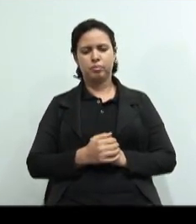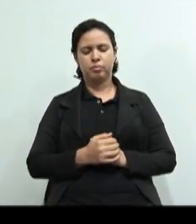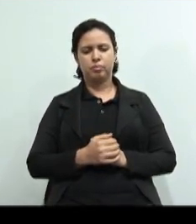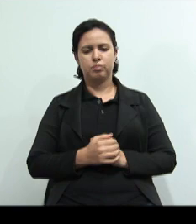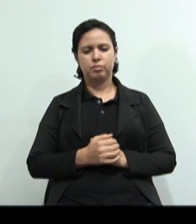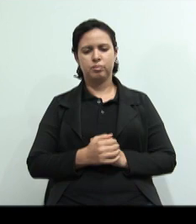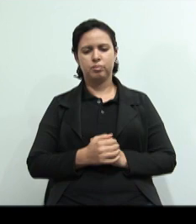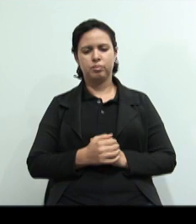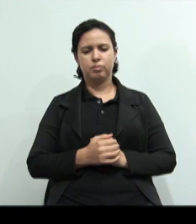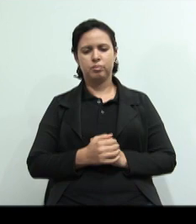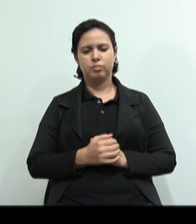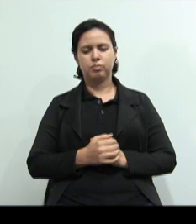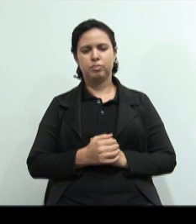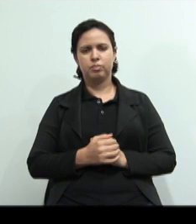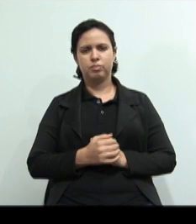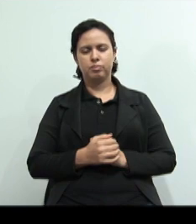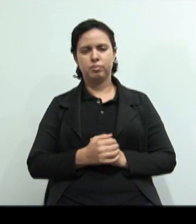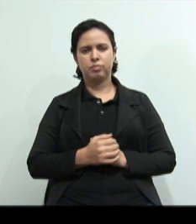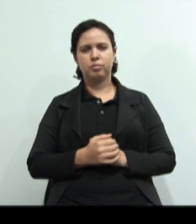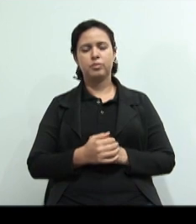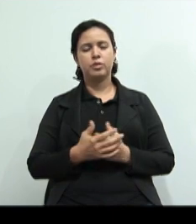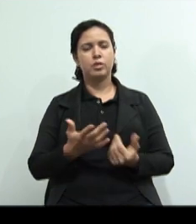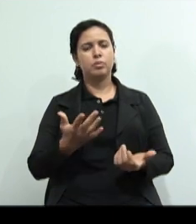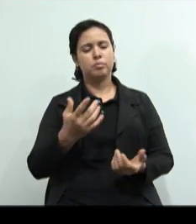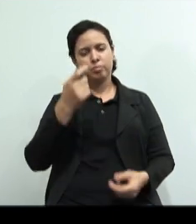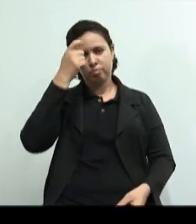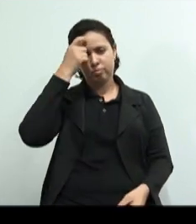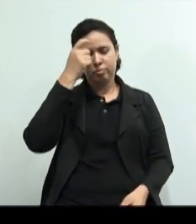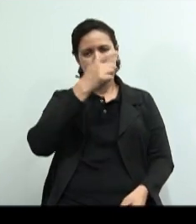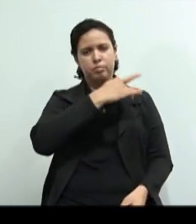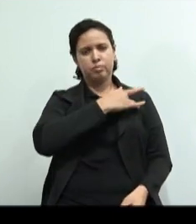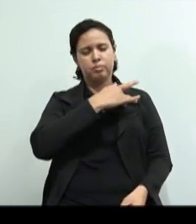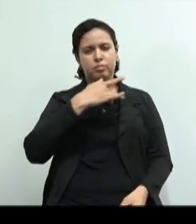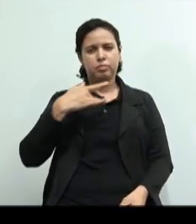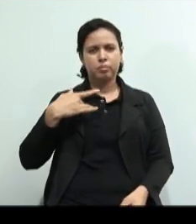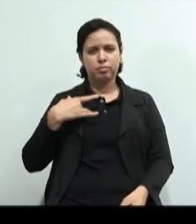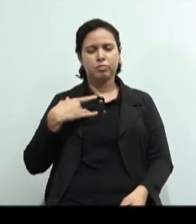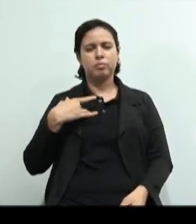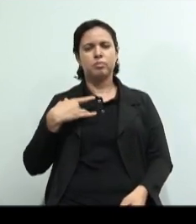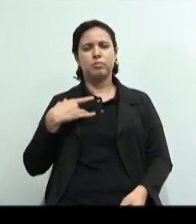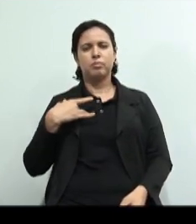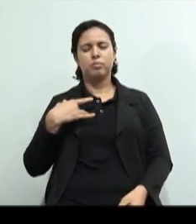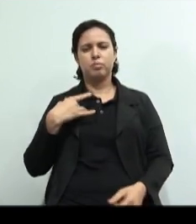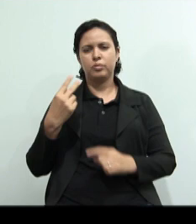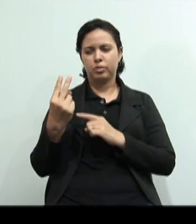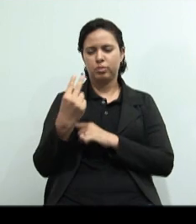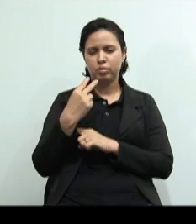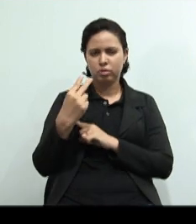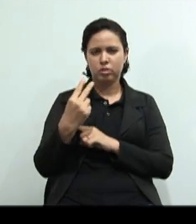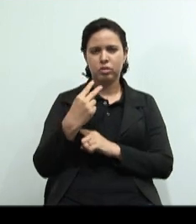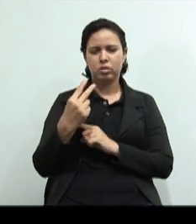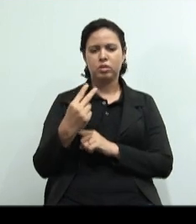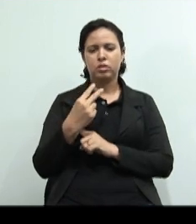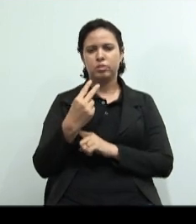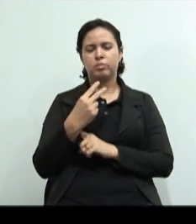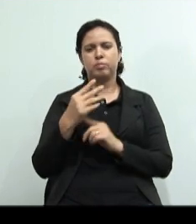seiketsu, senso de saúde, de asseio,